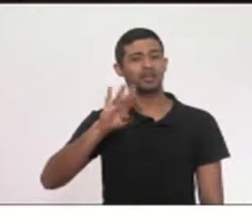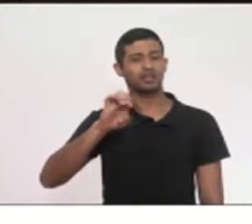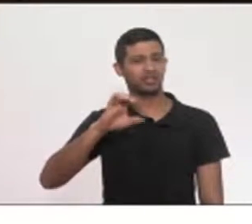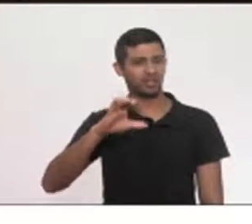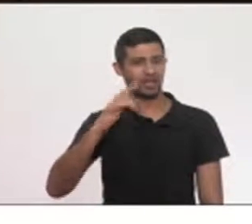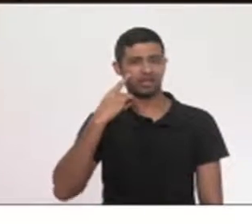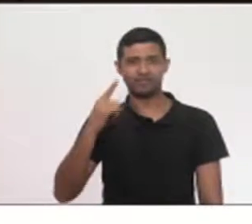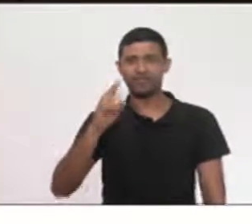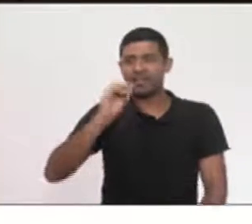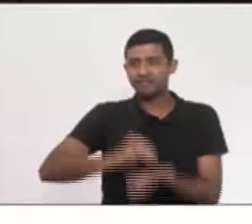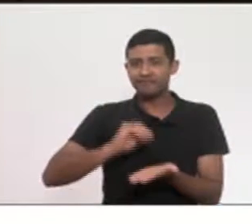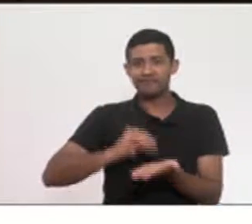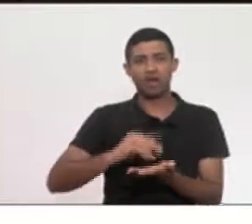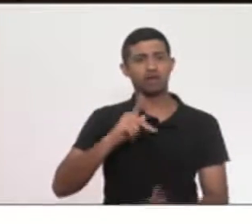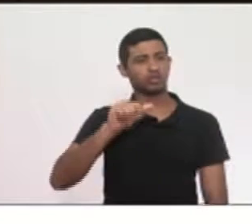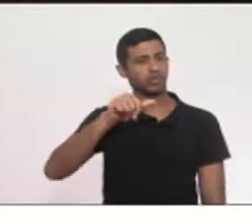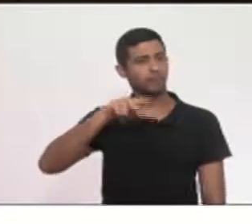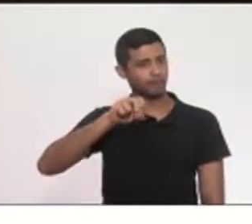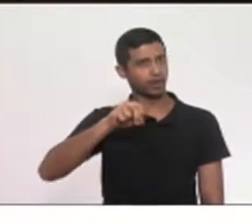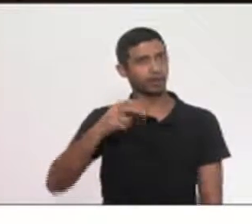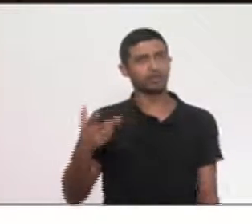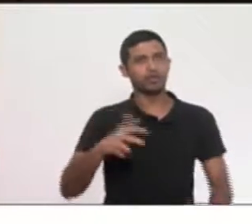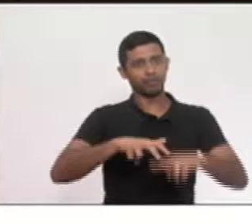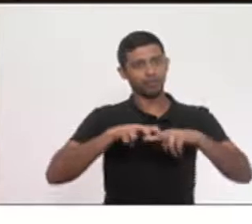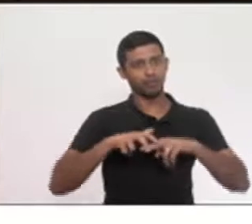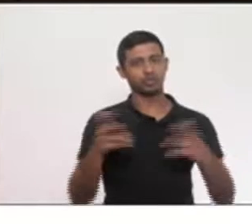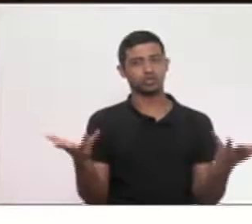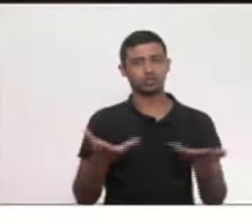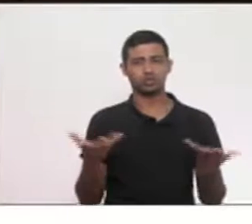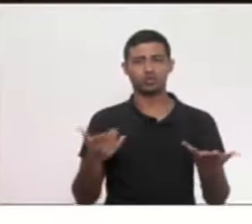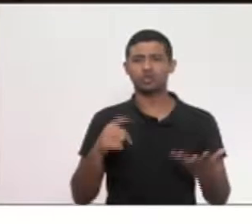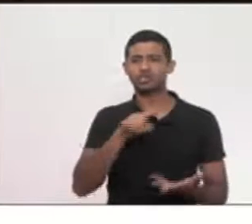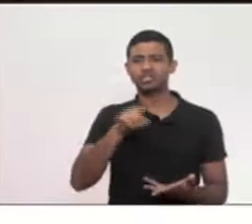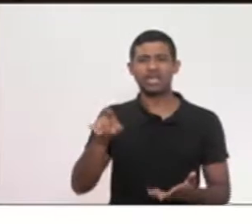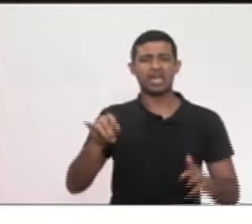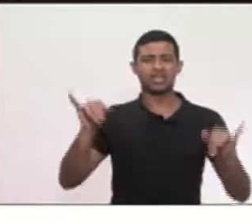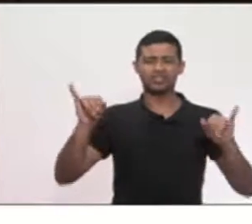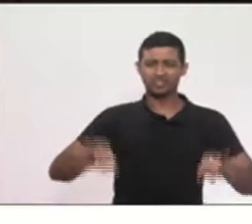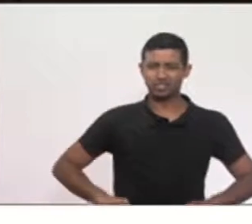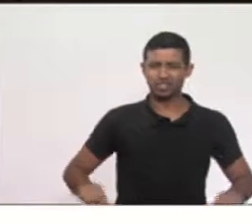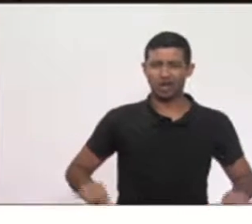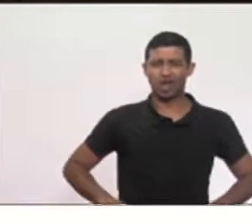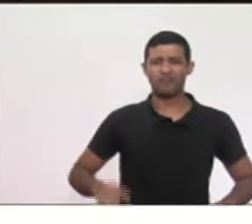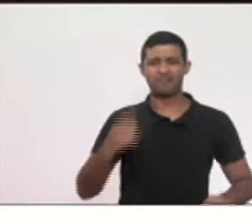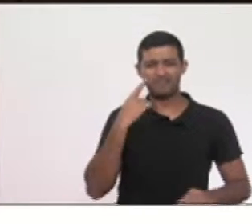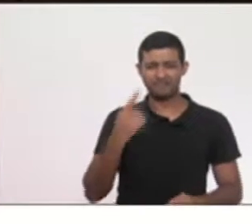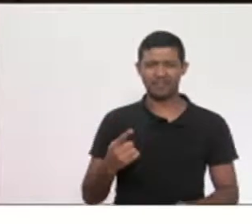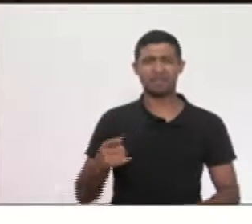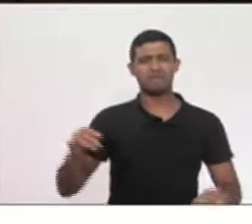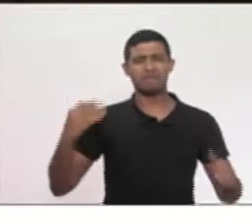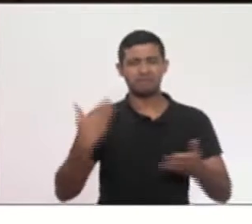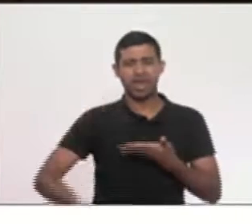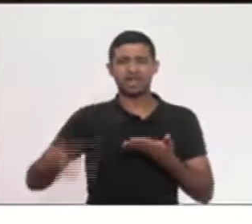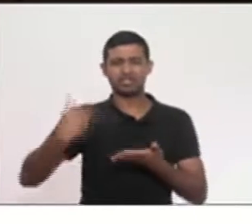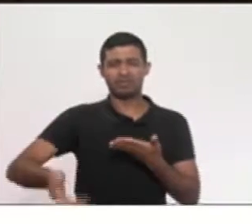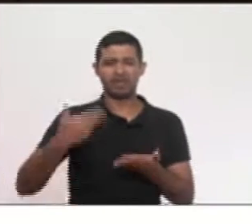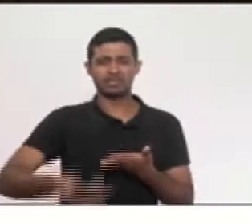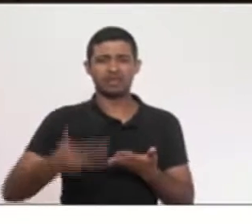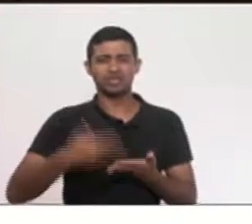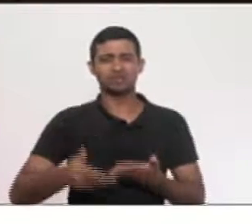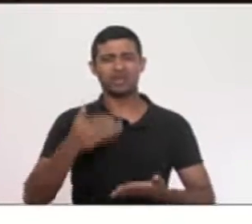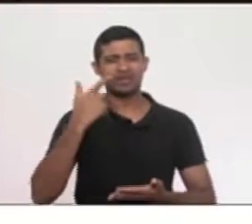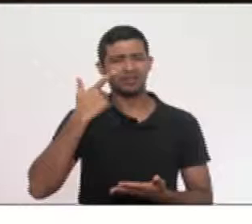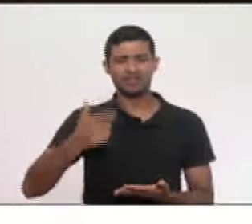enquadramento adequado no plano e, por isso, hoje convivem com graves perdas com relação